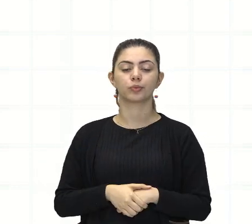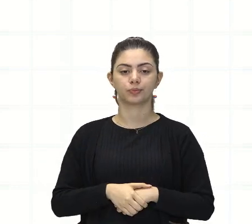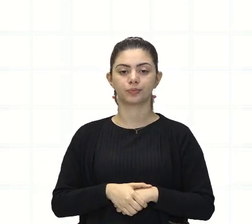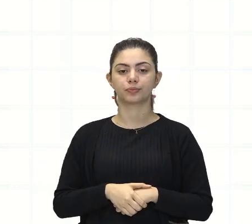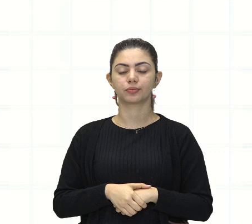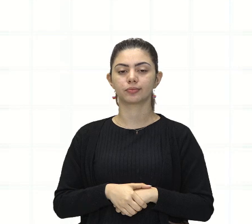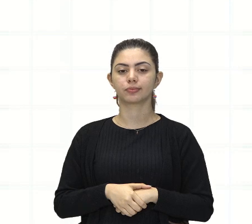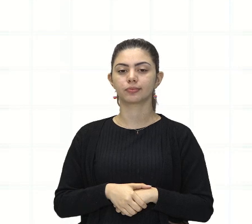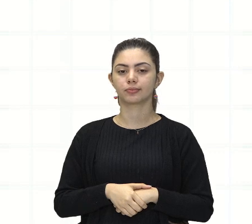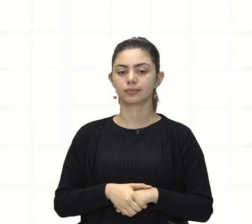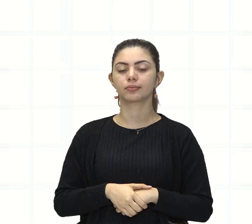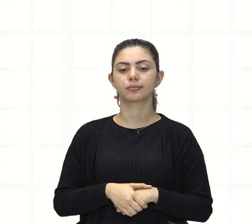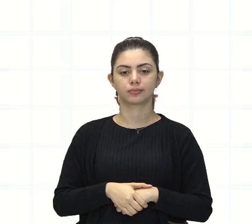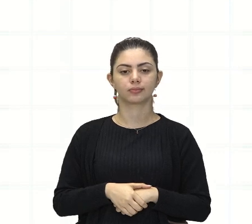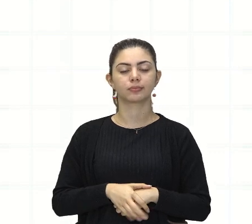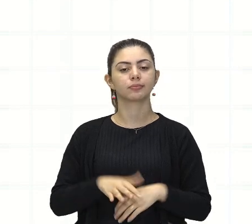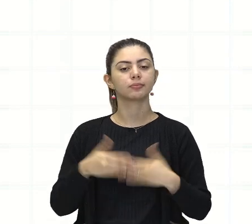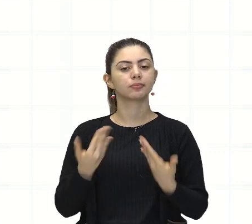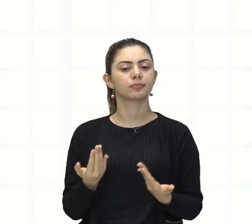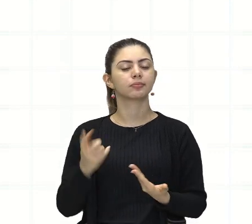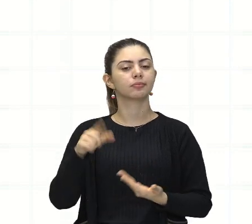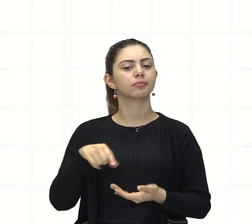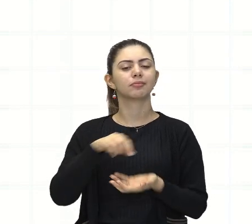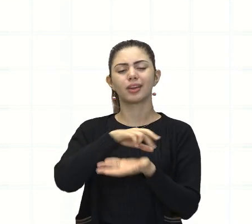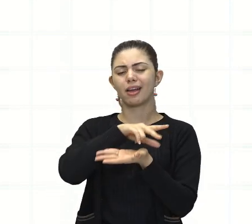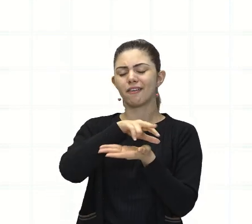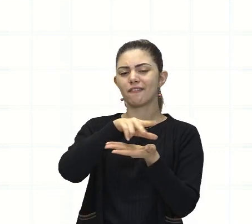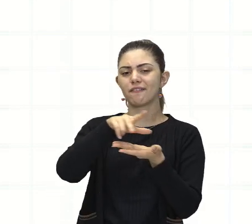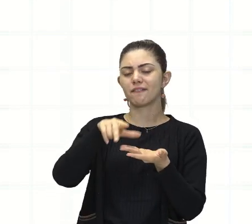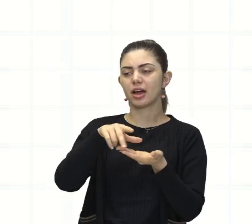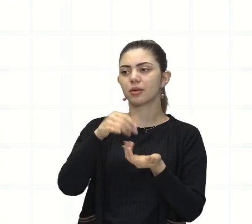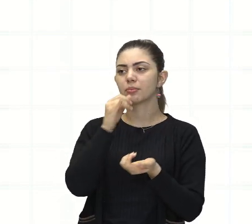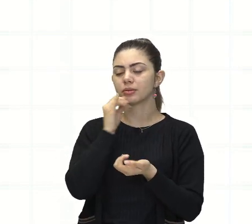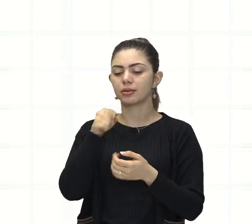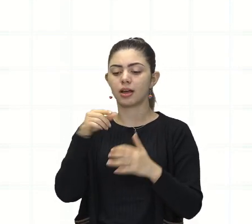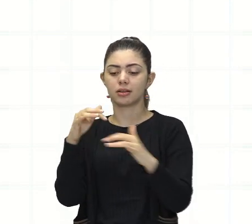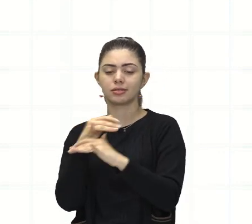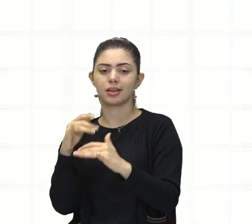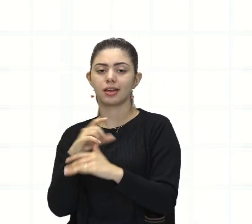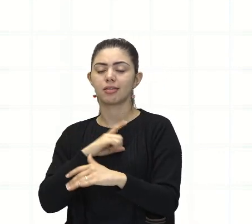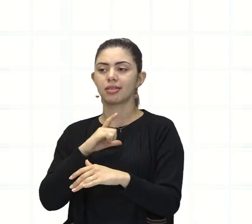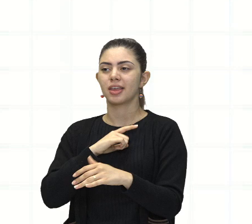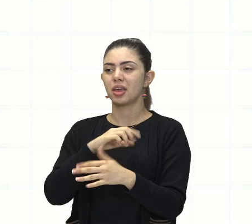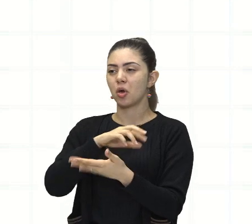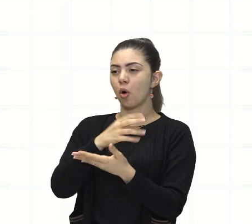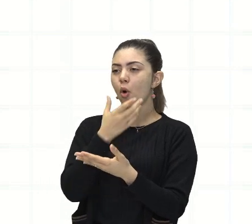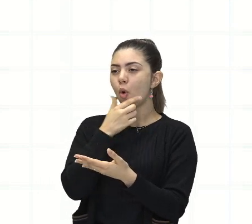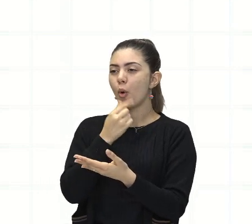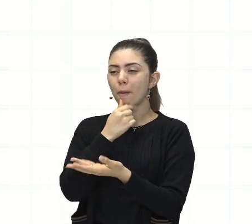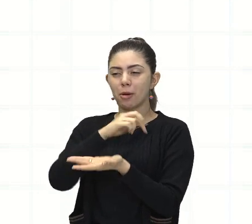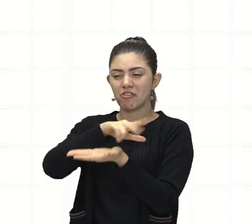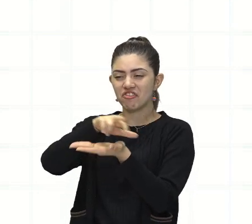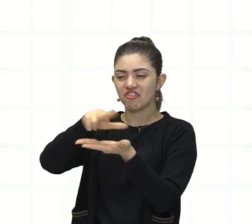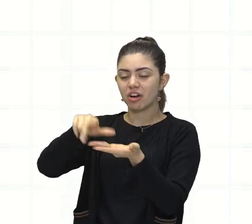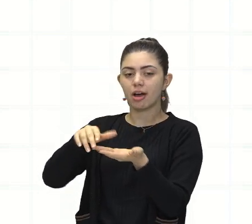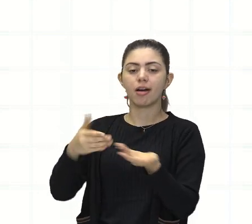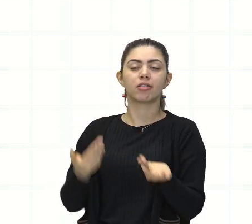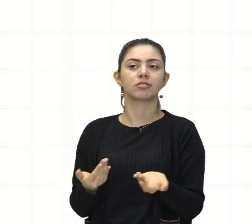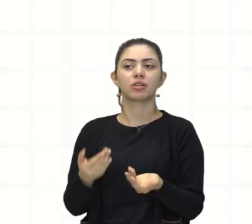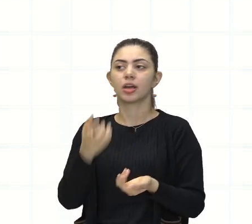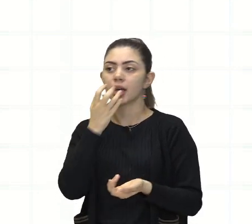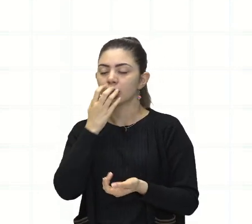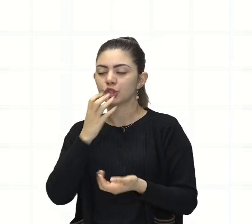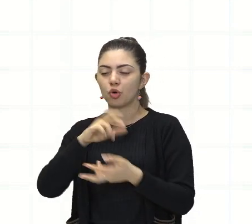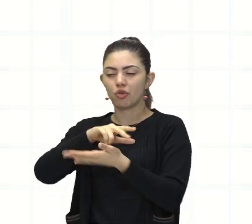Então, colocando aí, tem vários homens na cidade, tem vários cachorros na cidade,